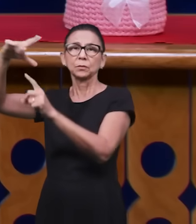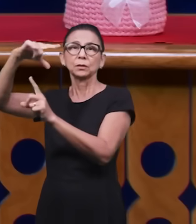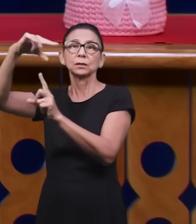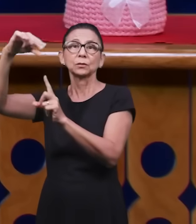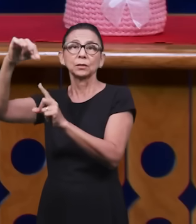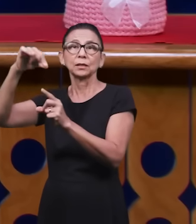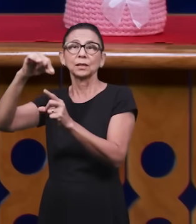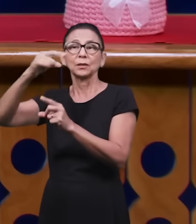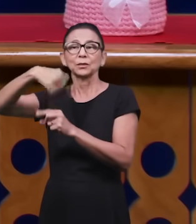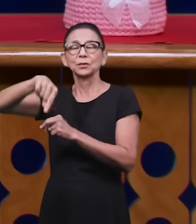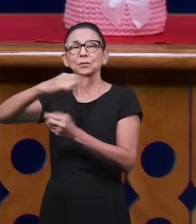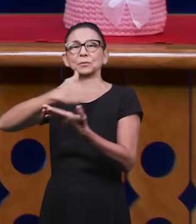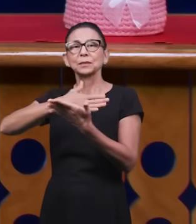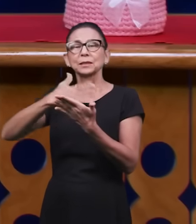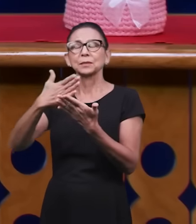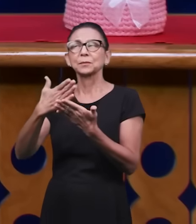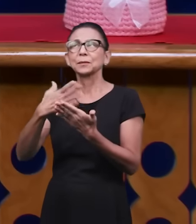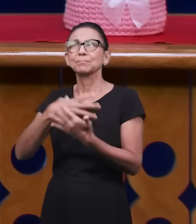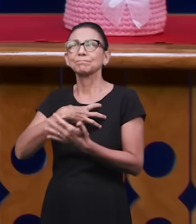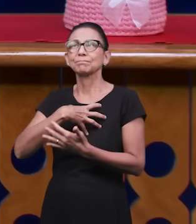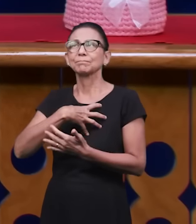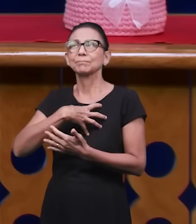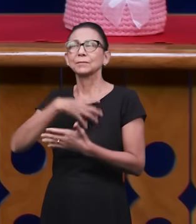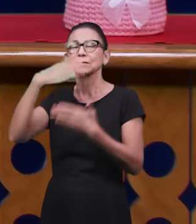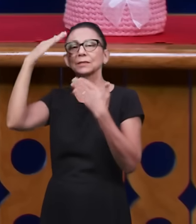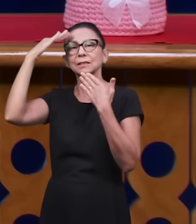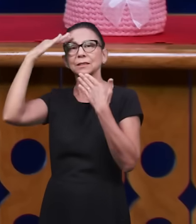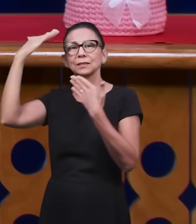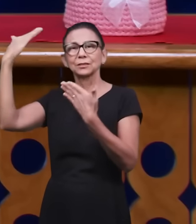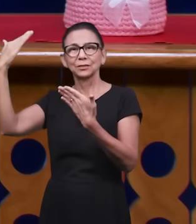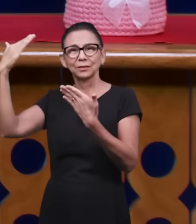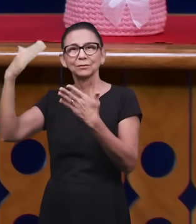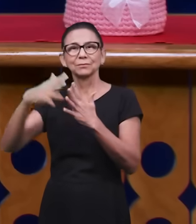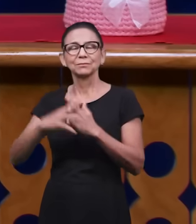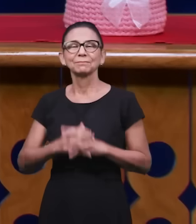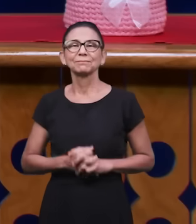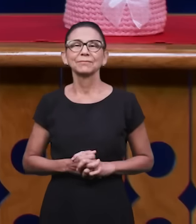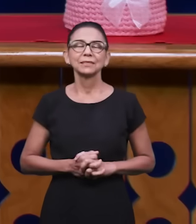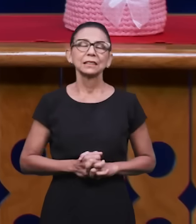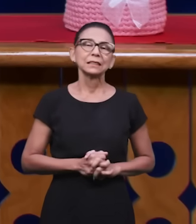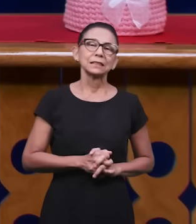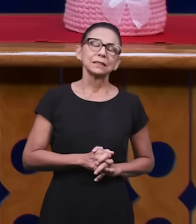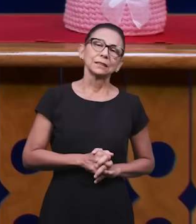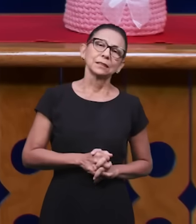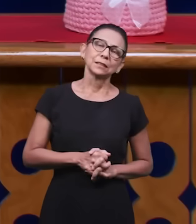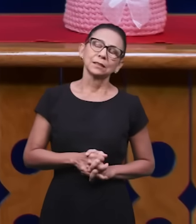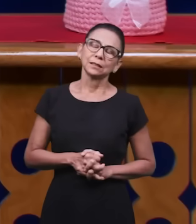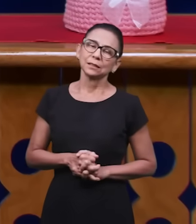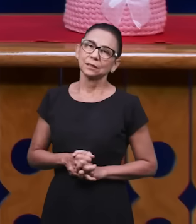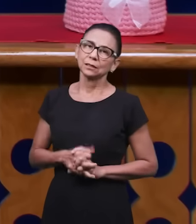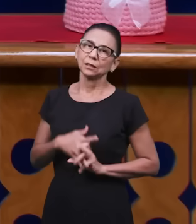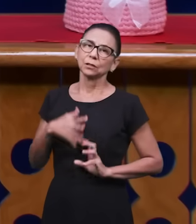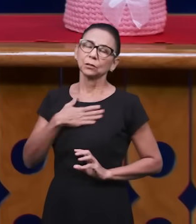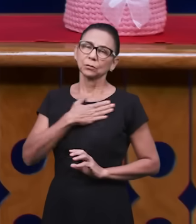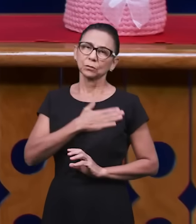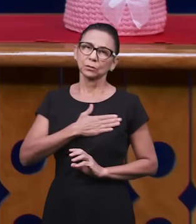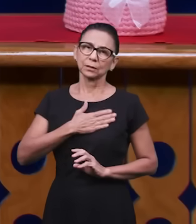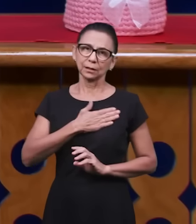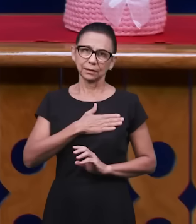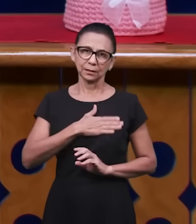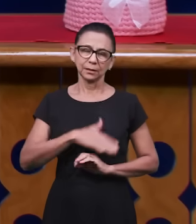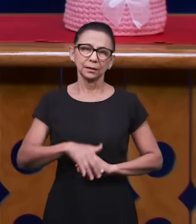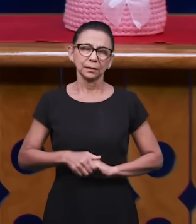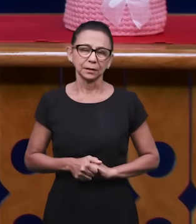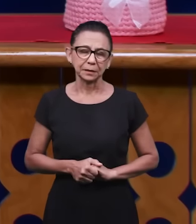ao Senhor. E eu gostaria de pontuar aqui com os irmãos nessa oportunidade,